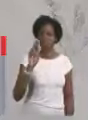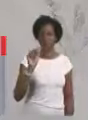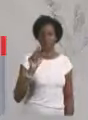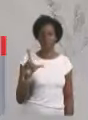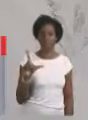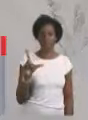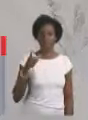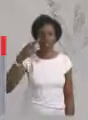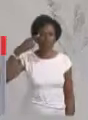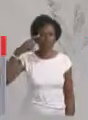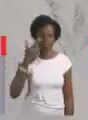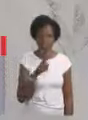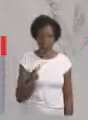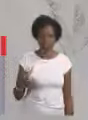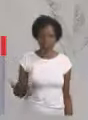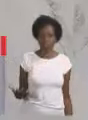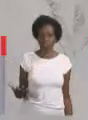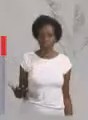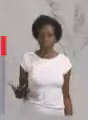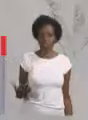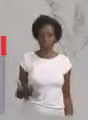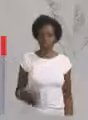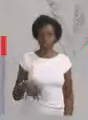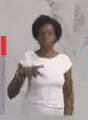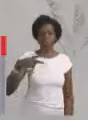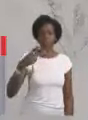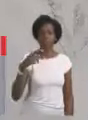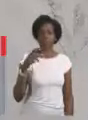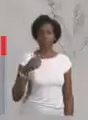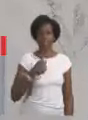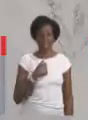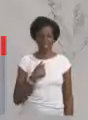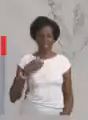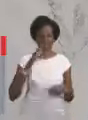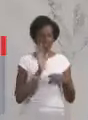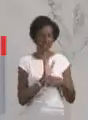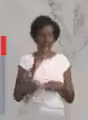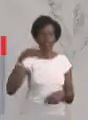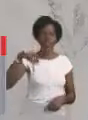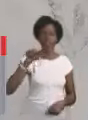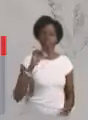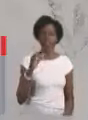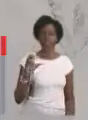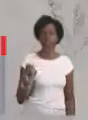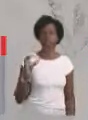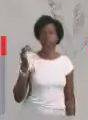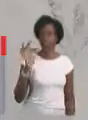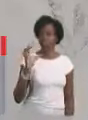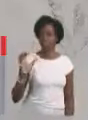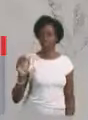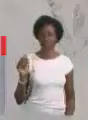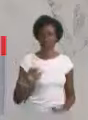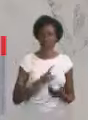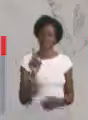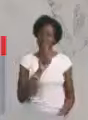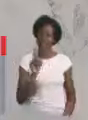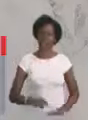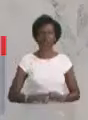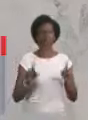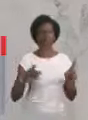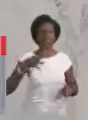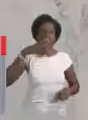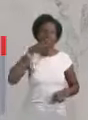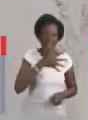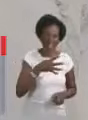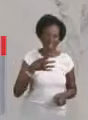o mas não tenho procuração para defender o Márcio França aqui longe disso mas também acusar o Márcio França